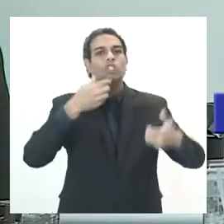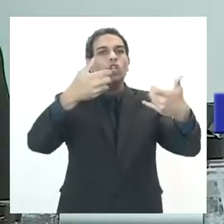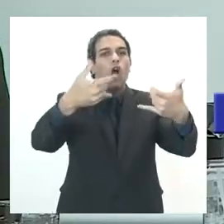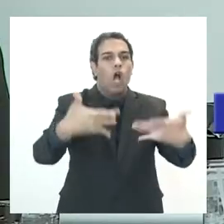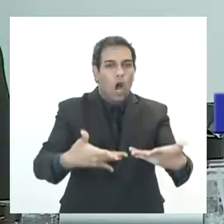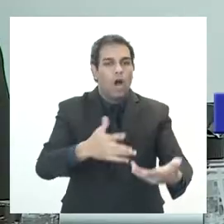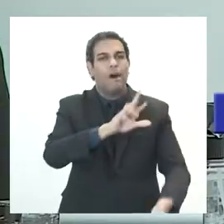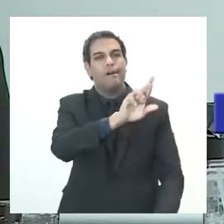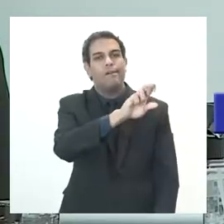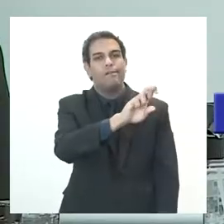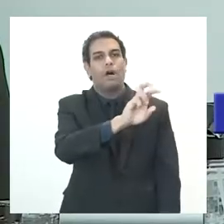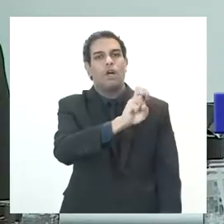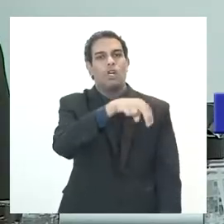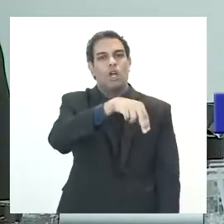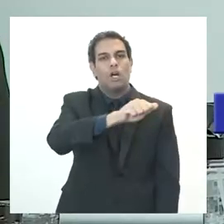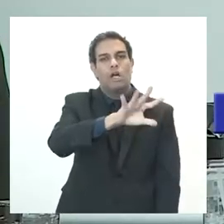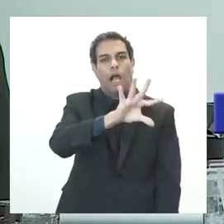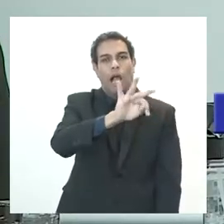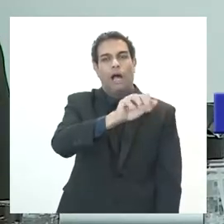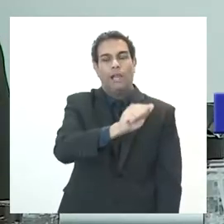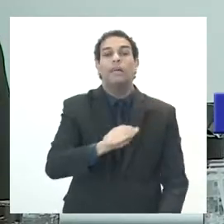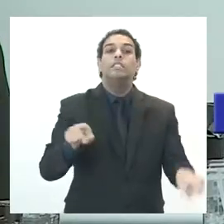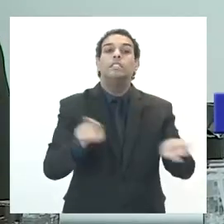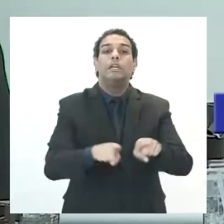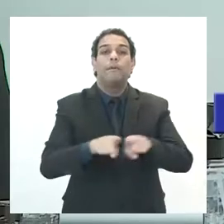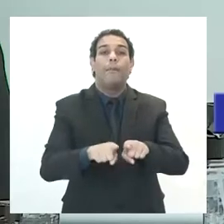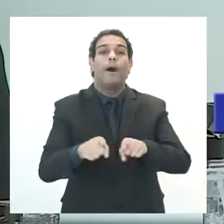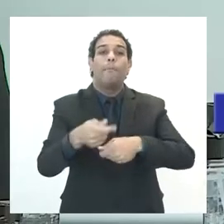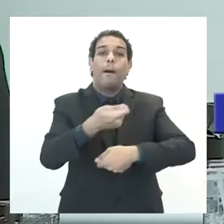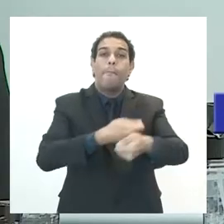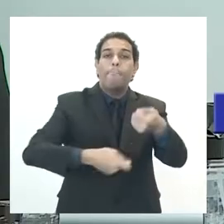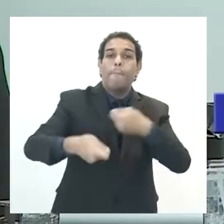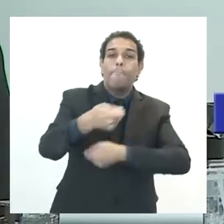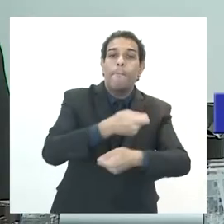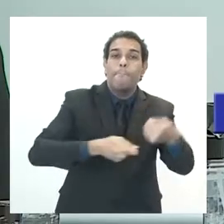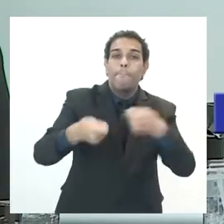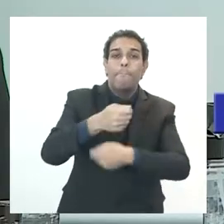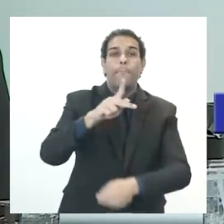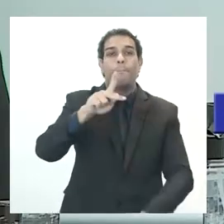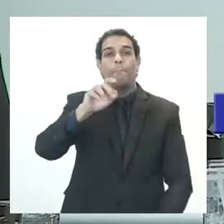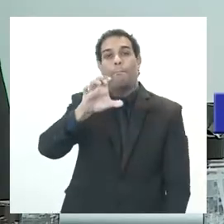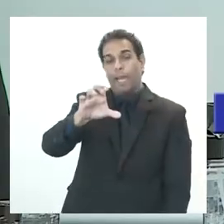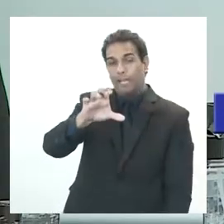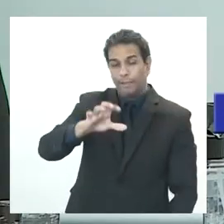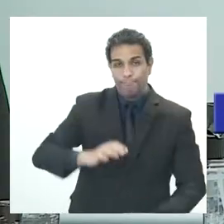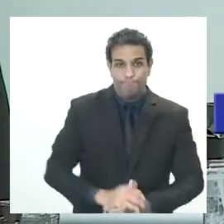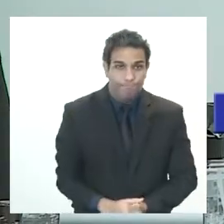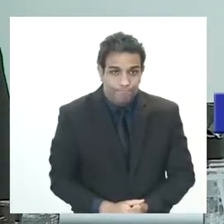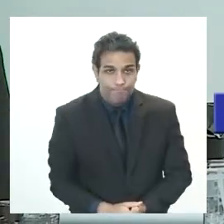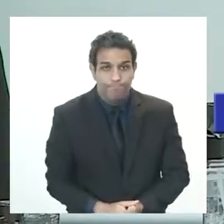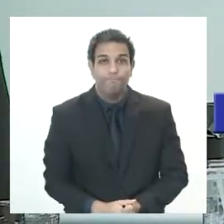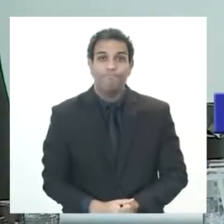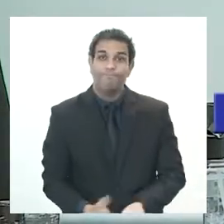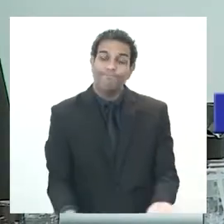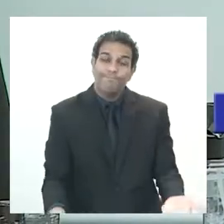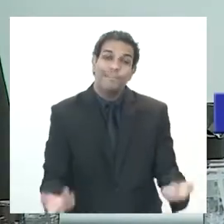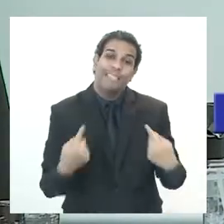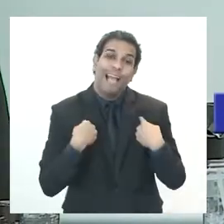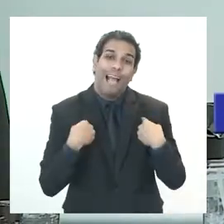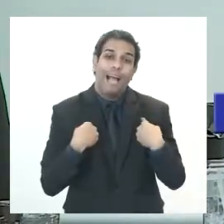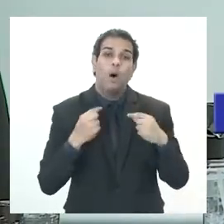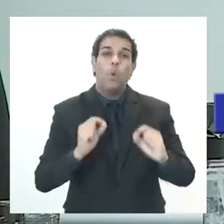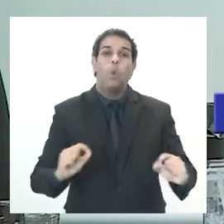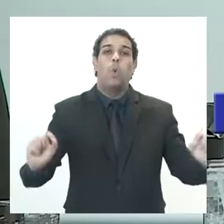também é muito bem colocou e a reforma da e administrativa mas eu eu assim